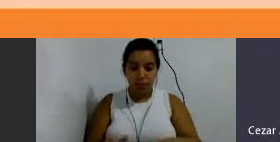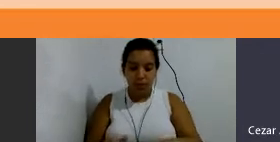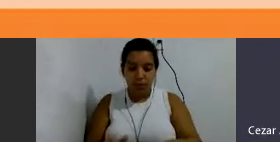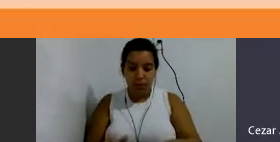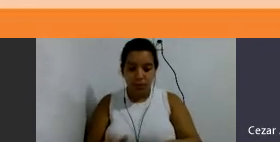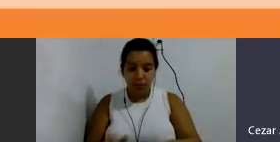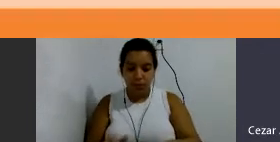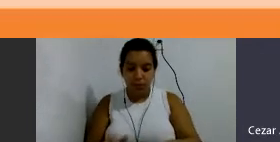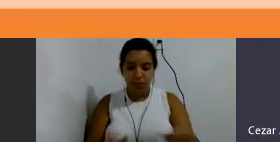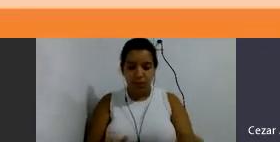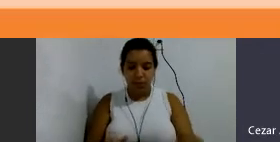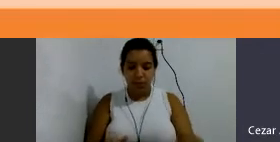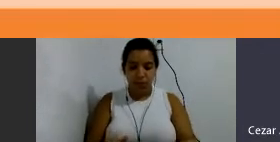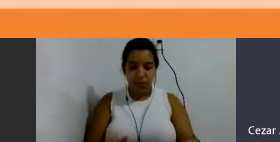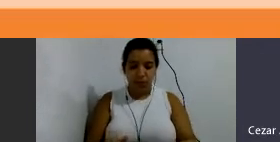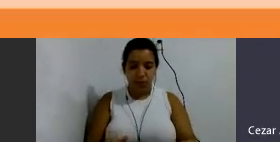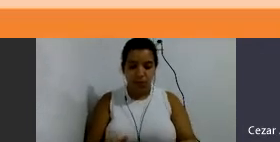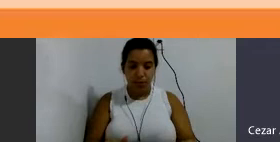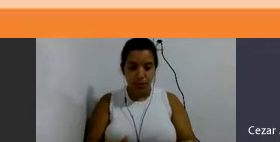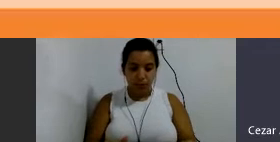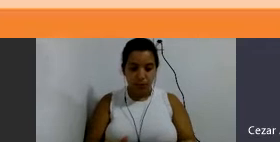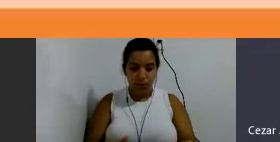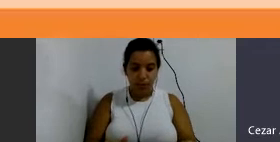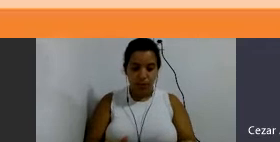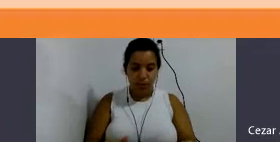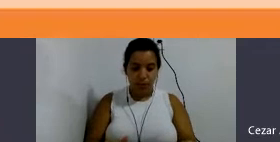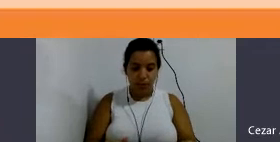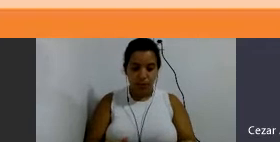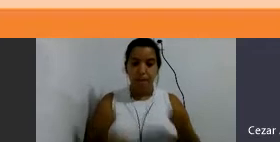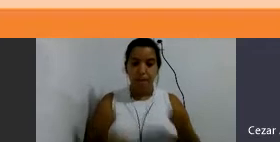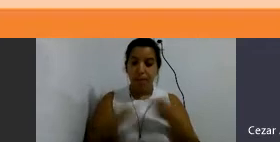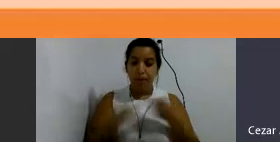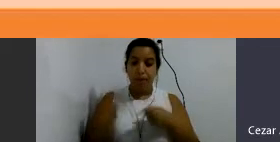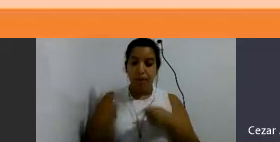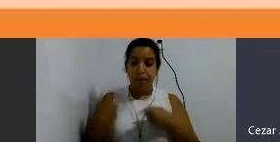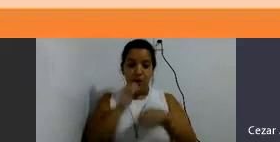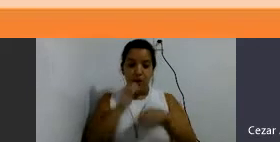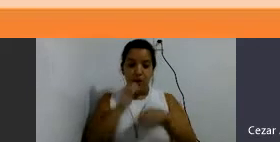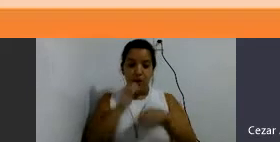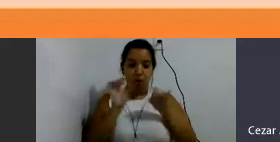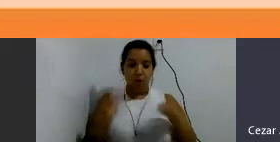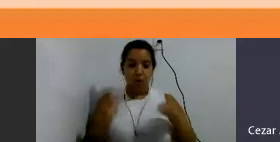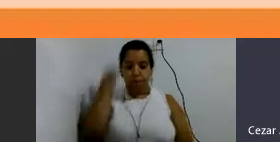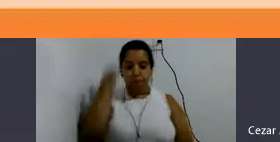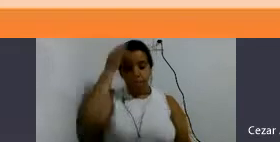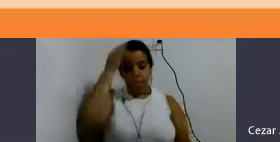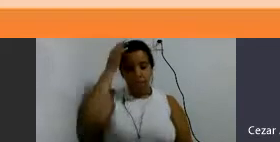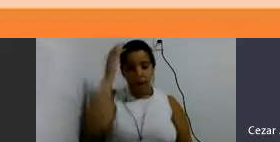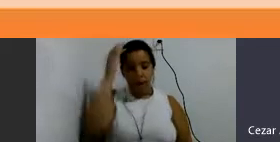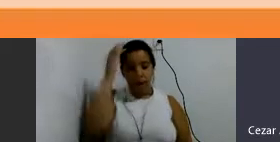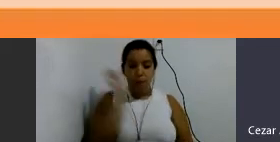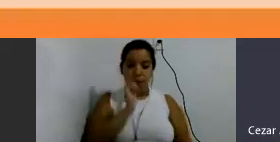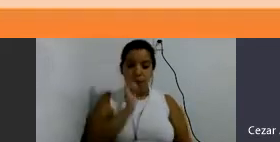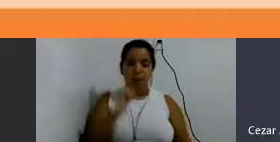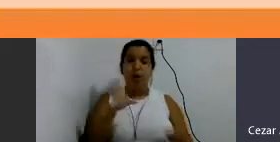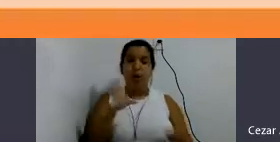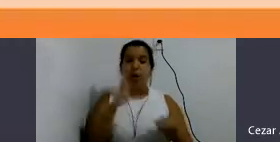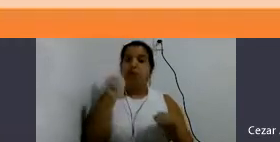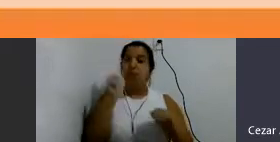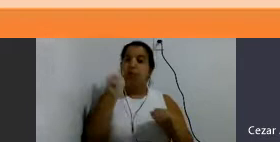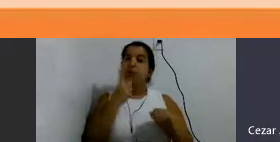Anopheles. Então, mais uma vez, é só a fêmea, porque é a fêmea que se engurgita de sangue. Então,